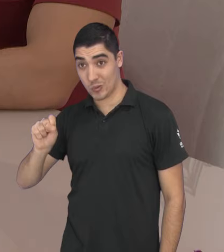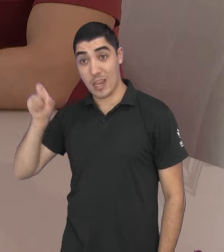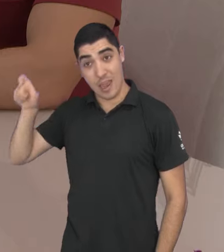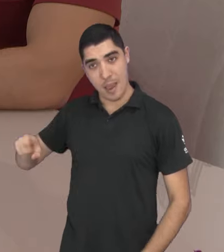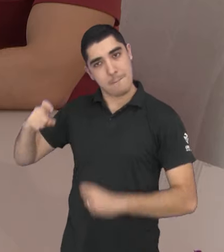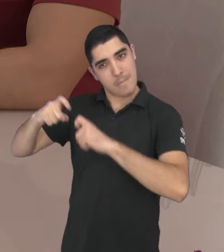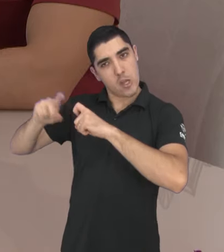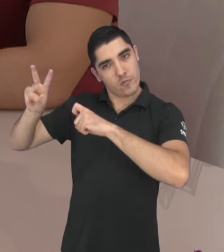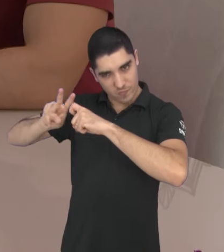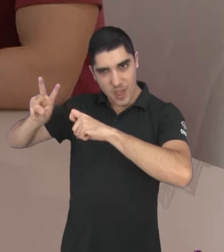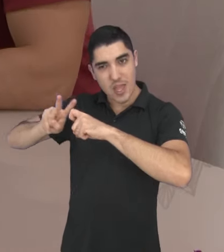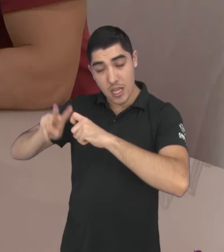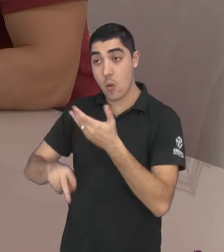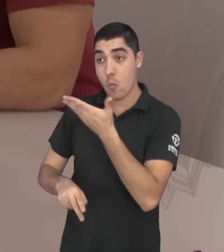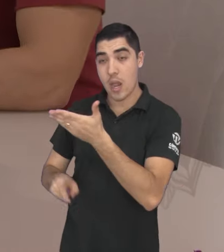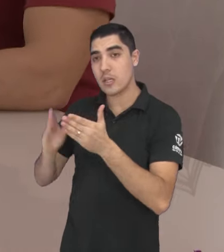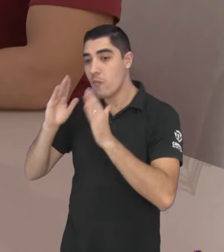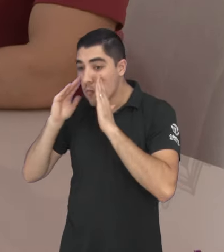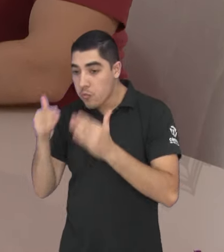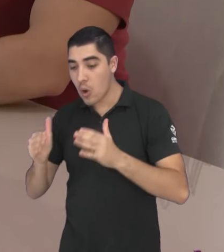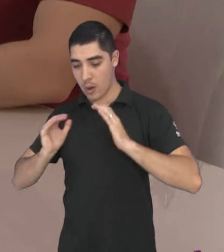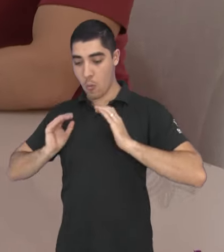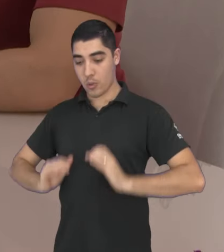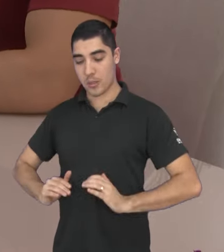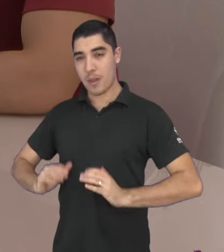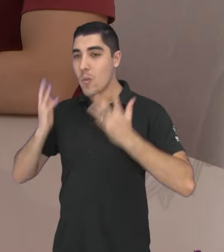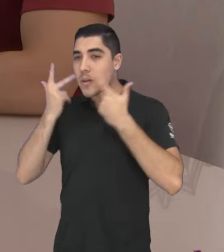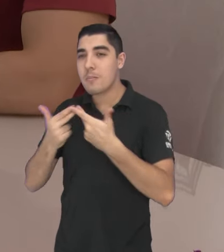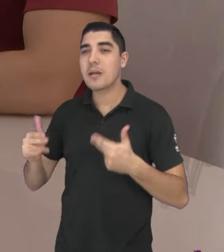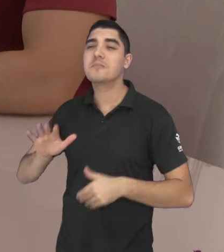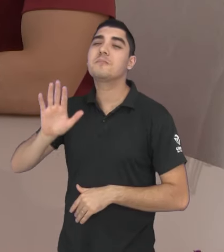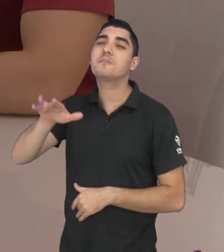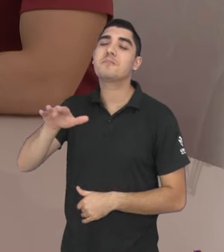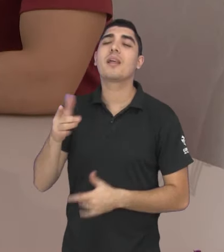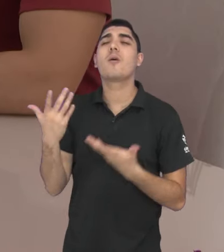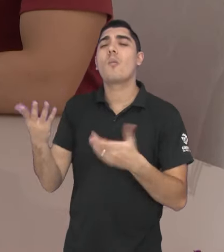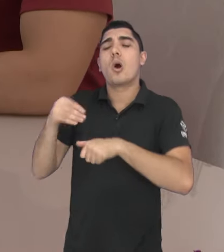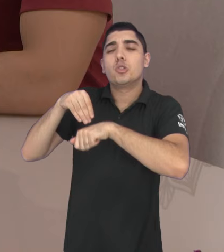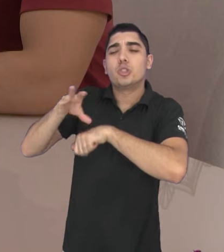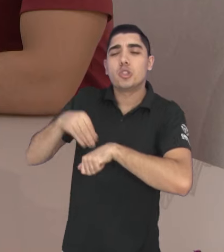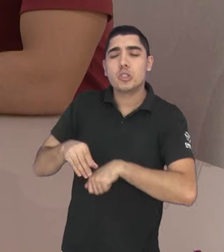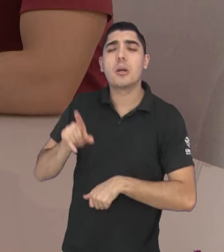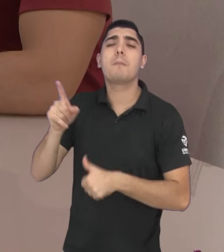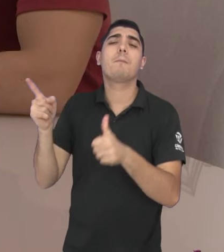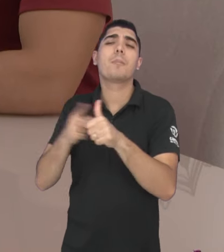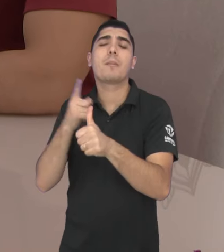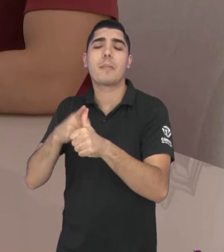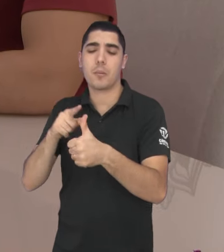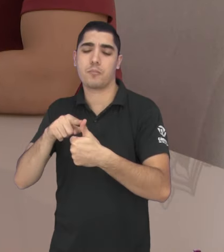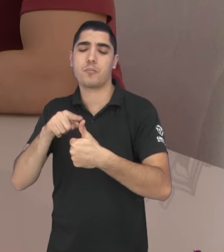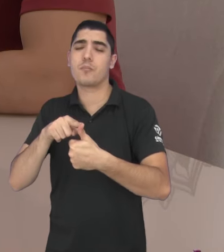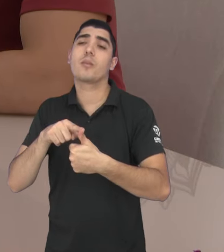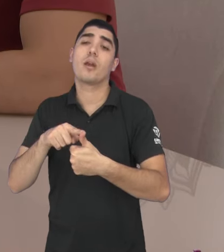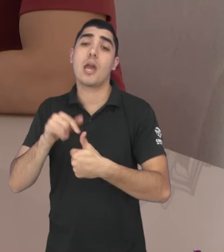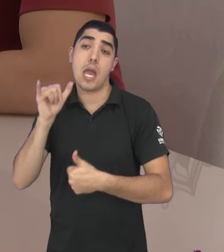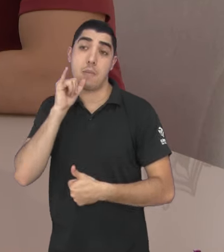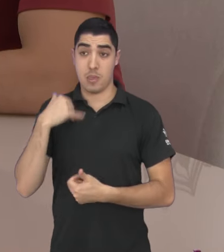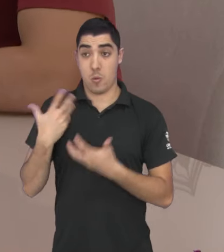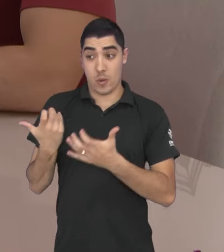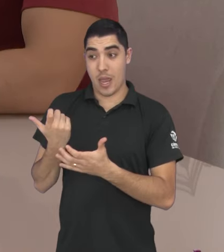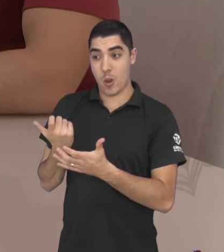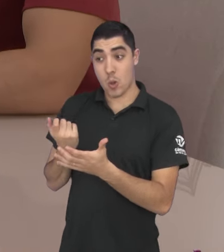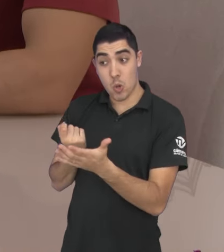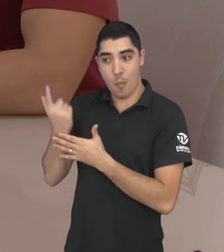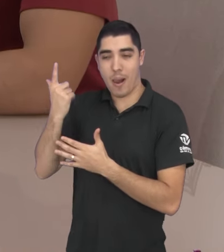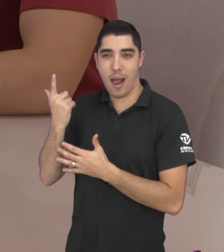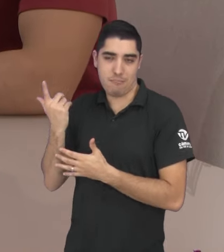em comportamento animal, para passar as orientações. Doutor, vamos lá. Primeiro de tudo... Quero ter um animal diferente. Eu